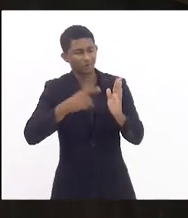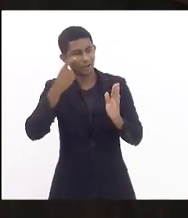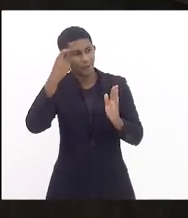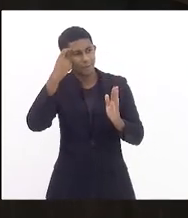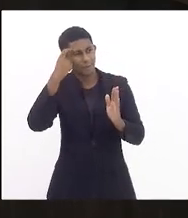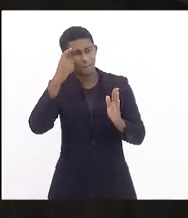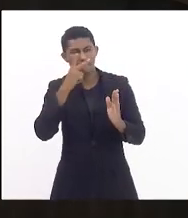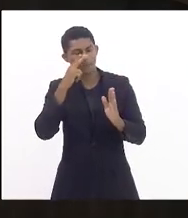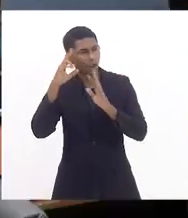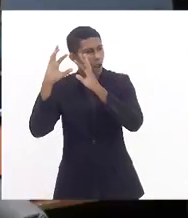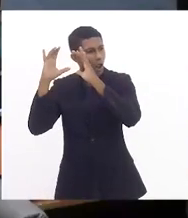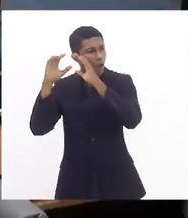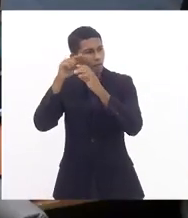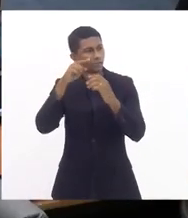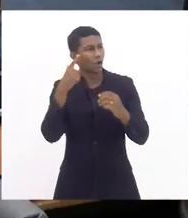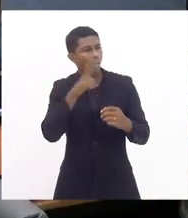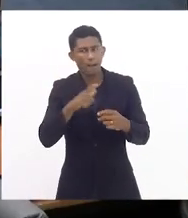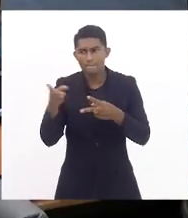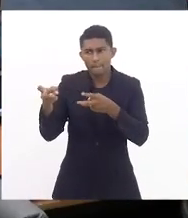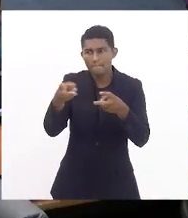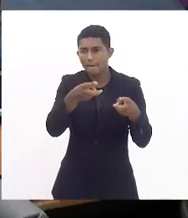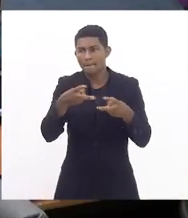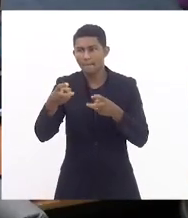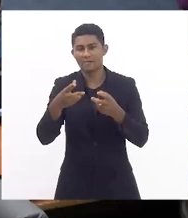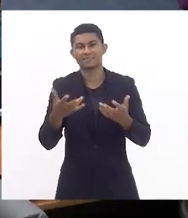pensamentos. Abraço.